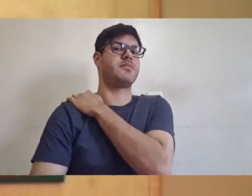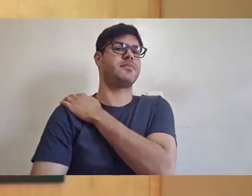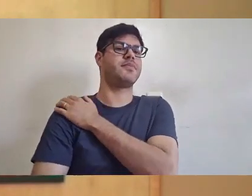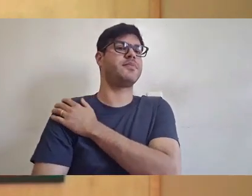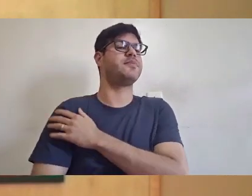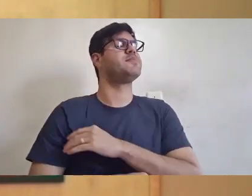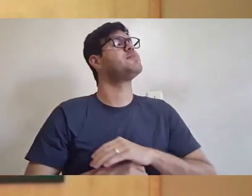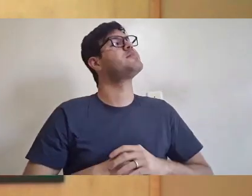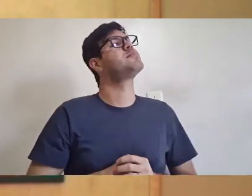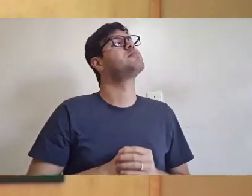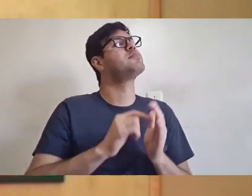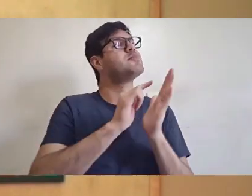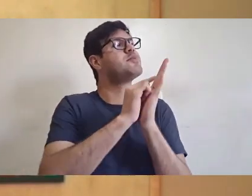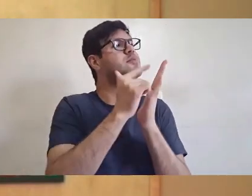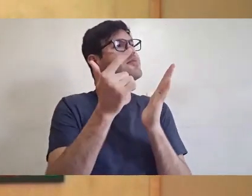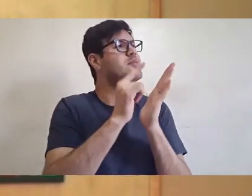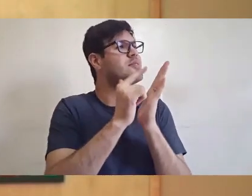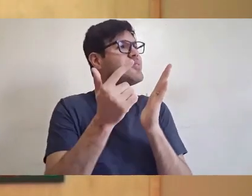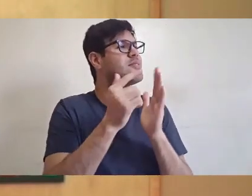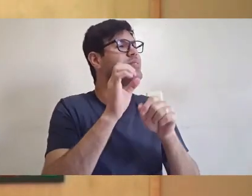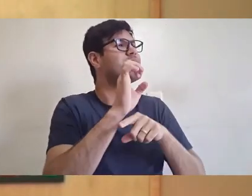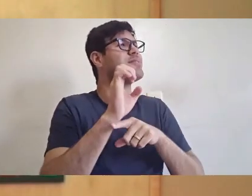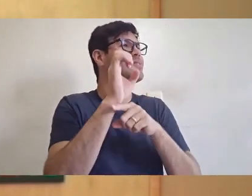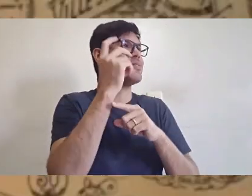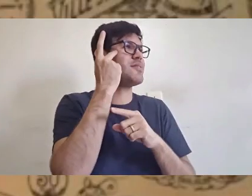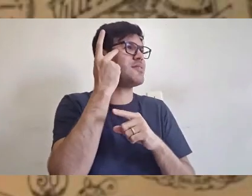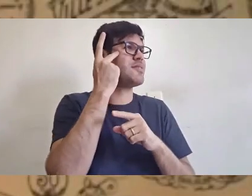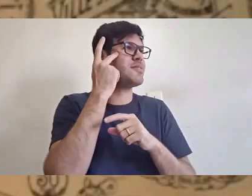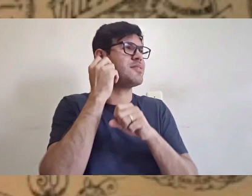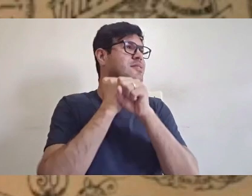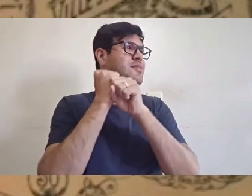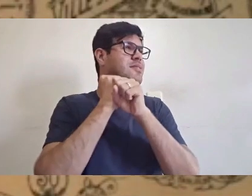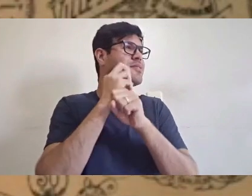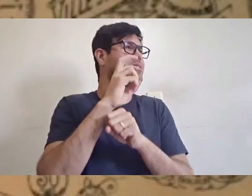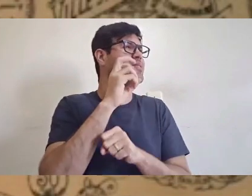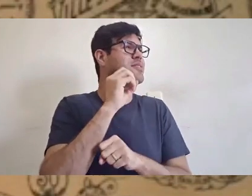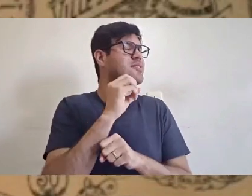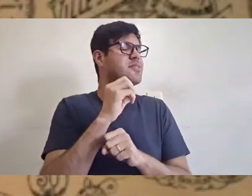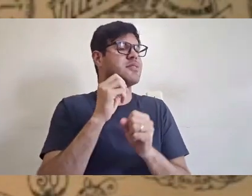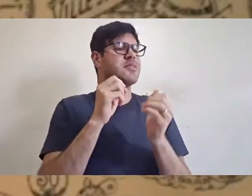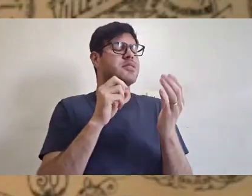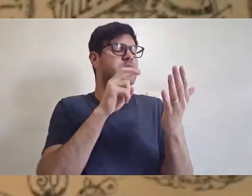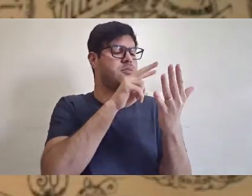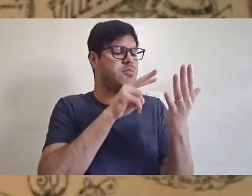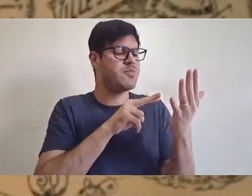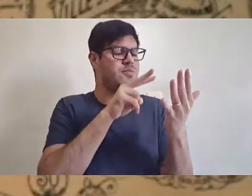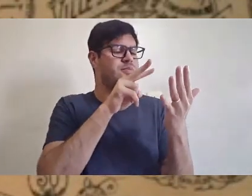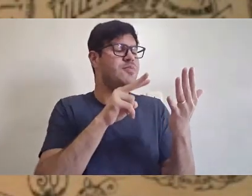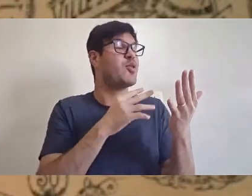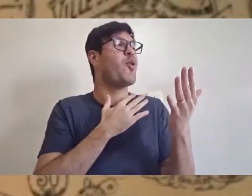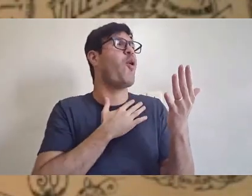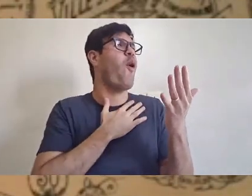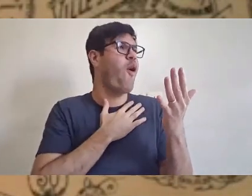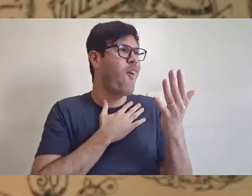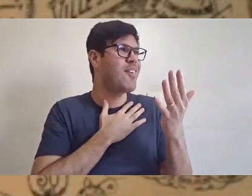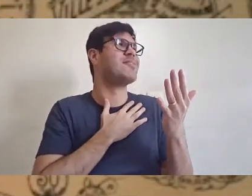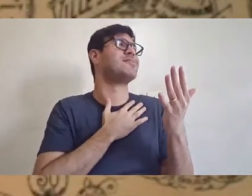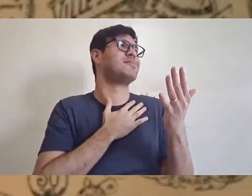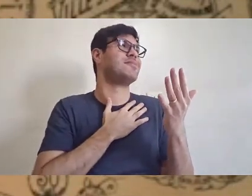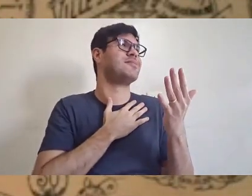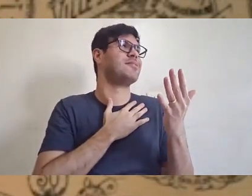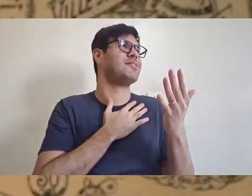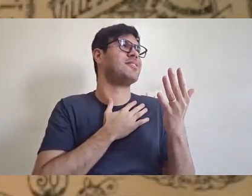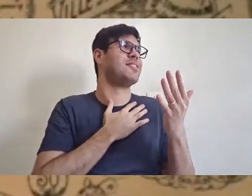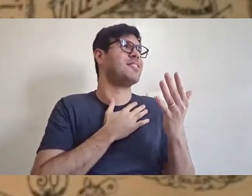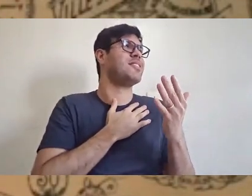São Paulo, há mais de 50 anos, entendeu? Todos os dias. Eu sou assinante, né? Um dos